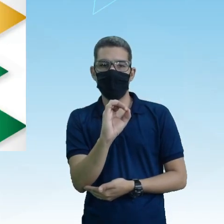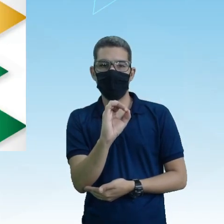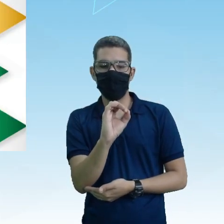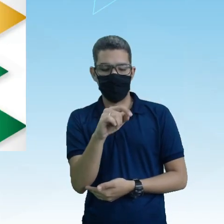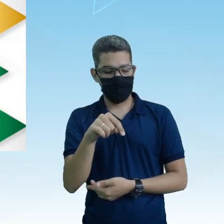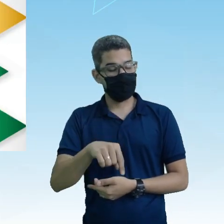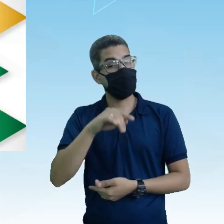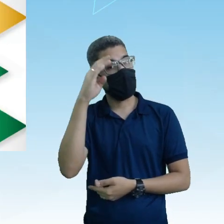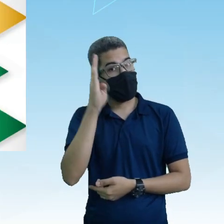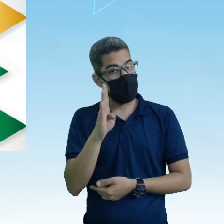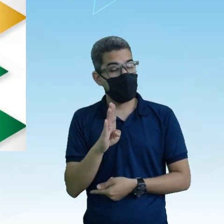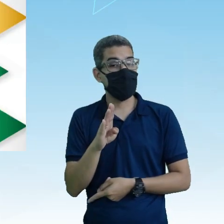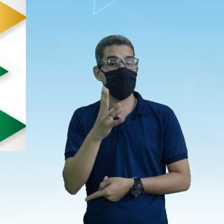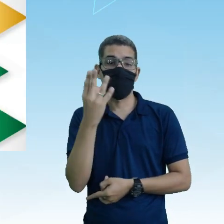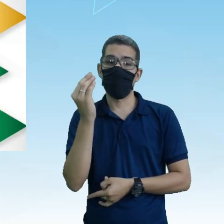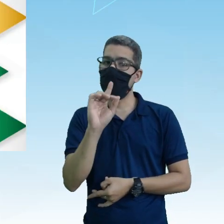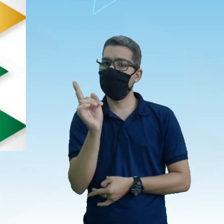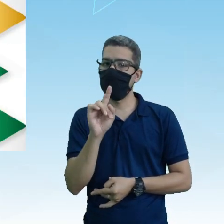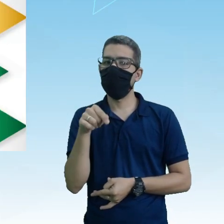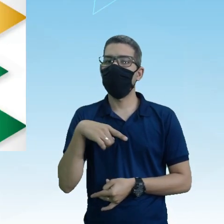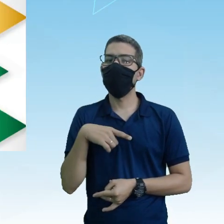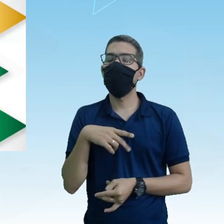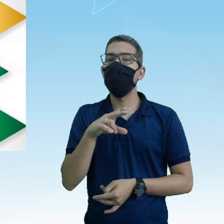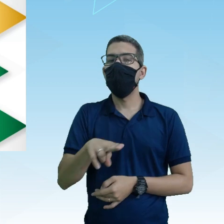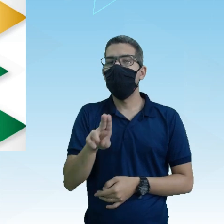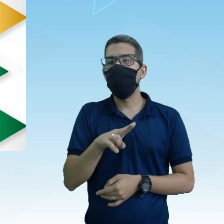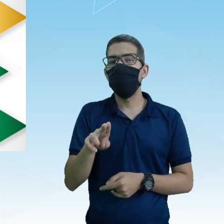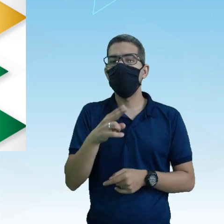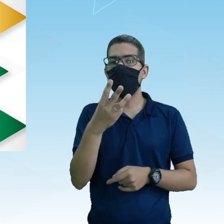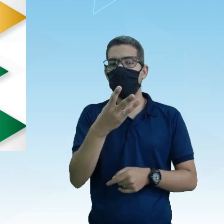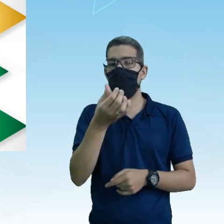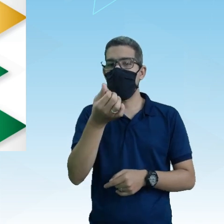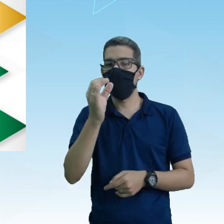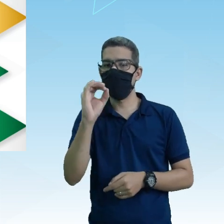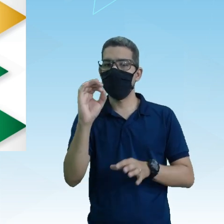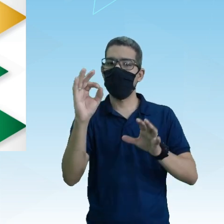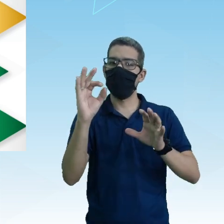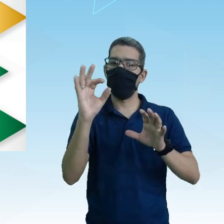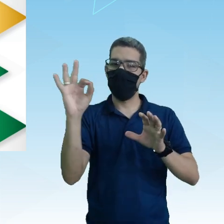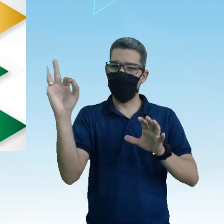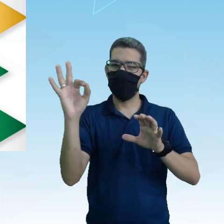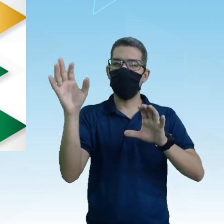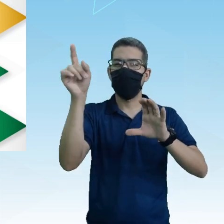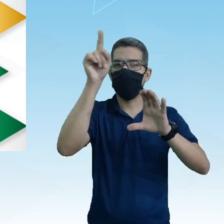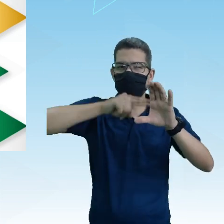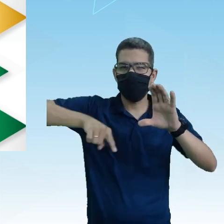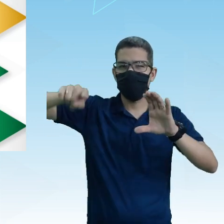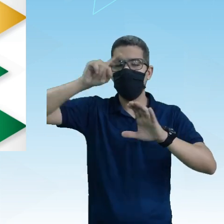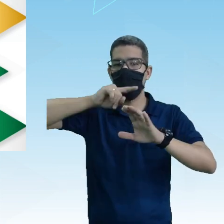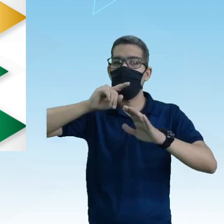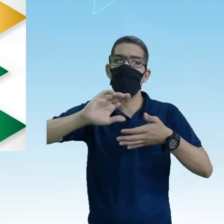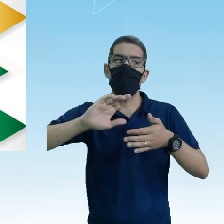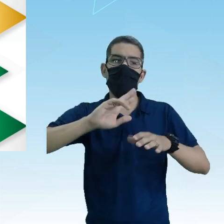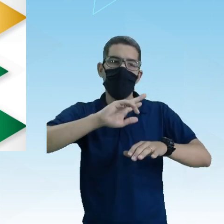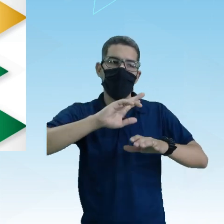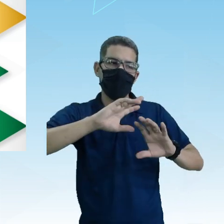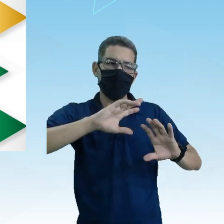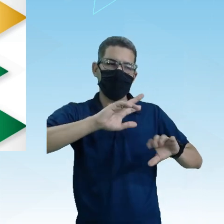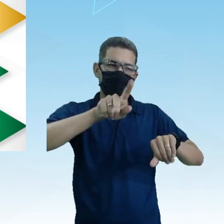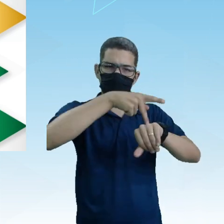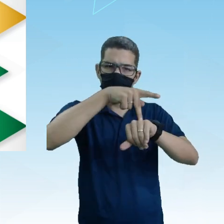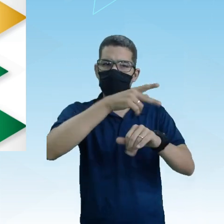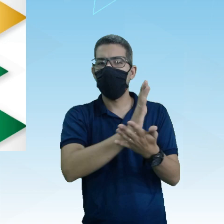gente trabalha com circunferência 360 graus. Existem outros lugares do nosso planeta que a circunferência